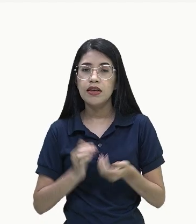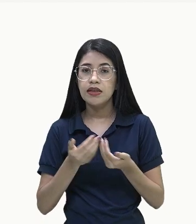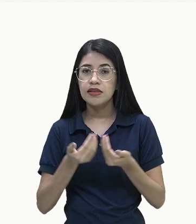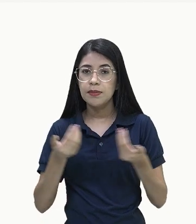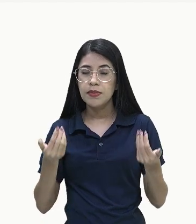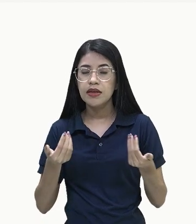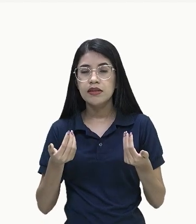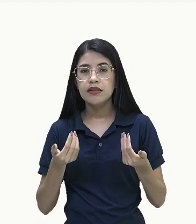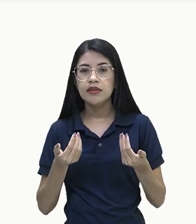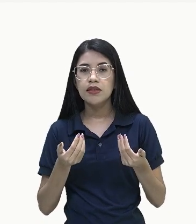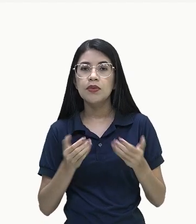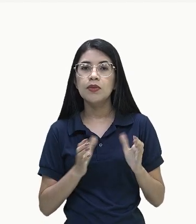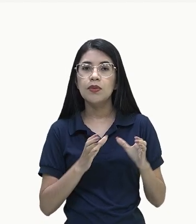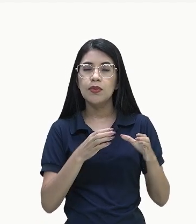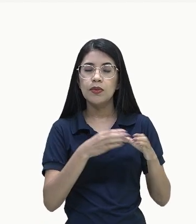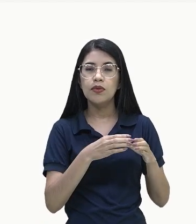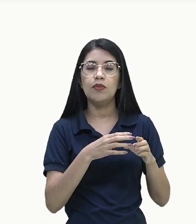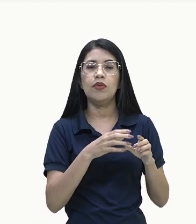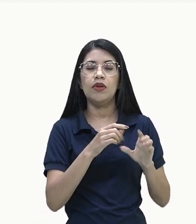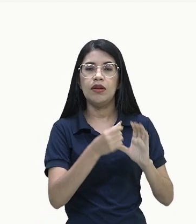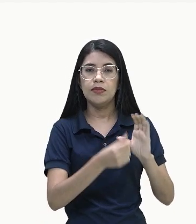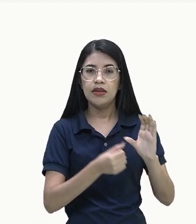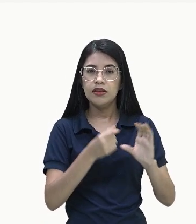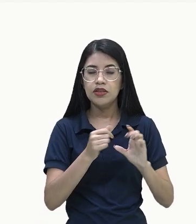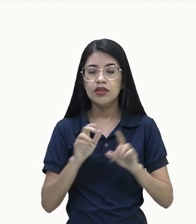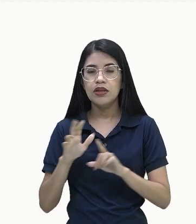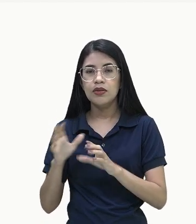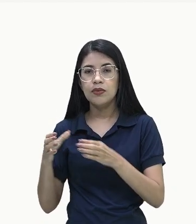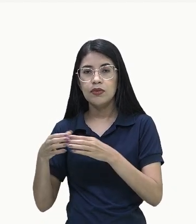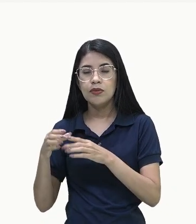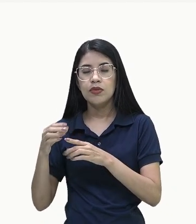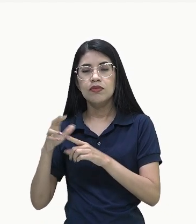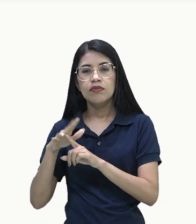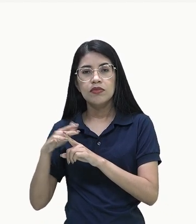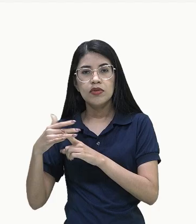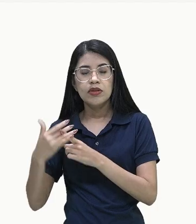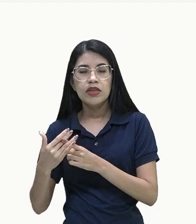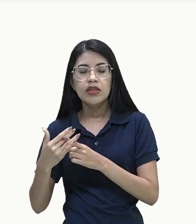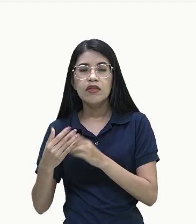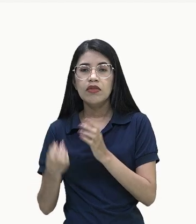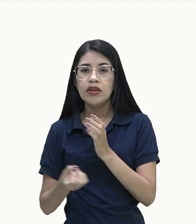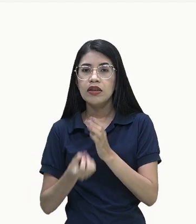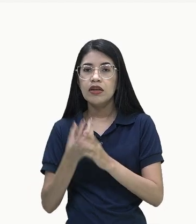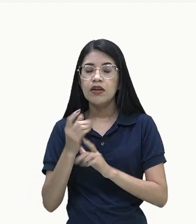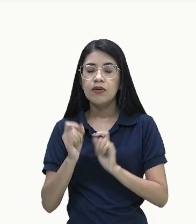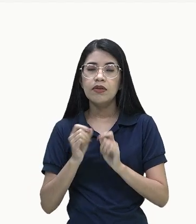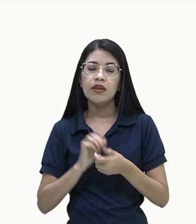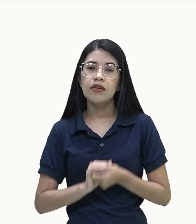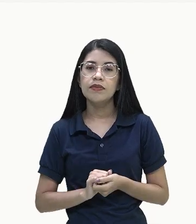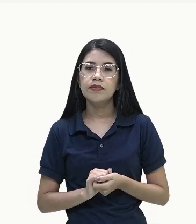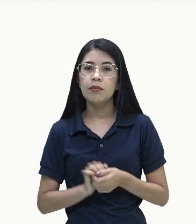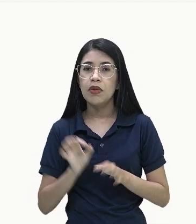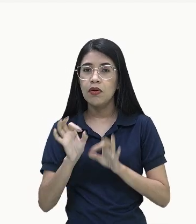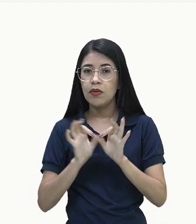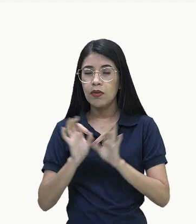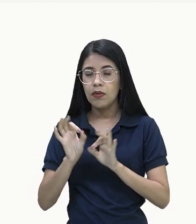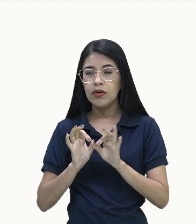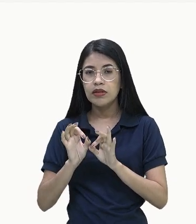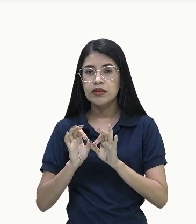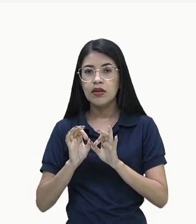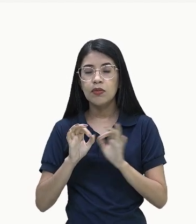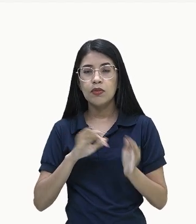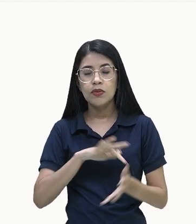do mundo entre capitalistas e socialistas deu origem a uma ordem geopolítica